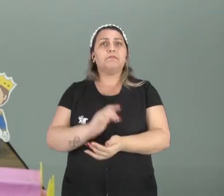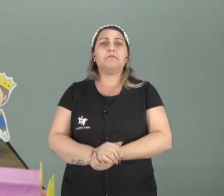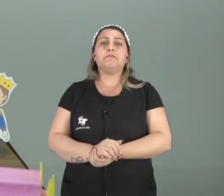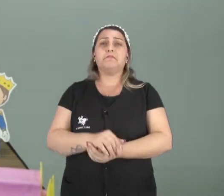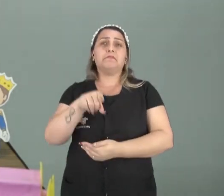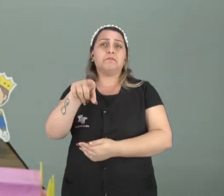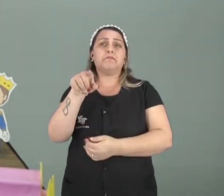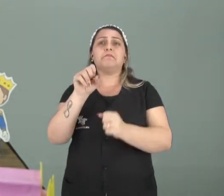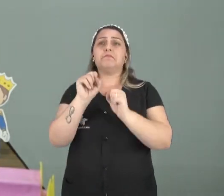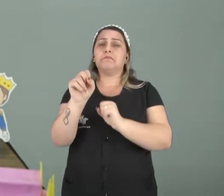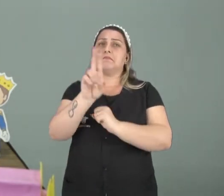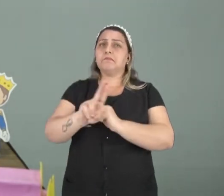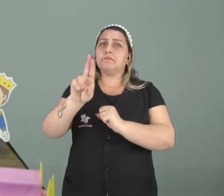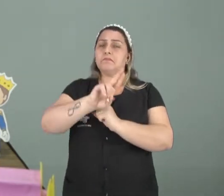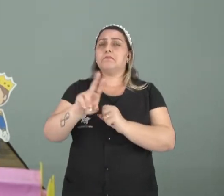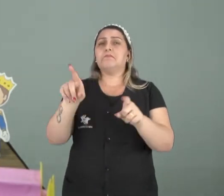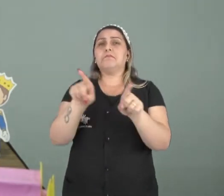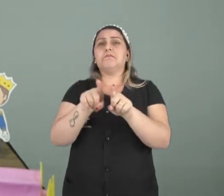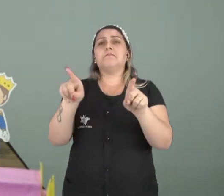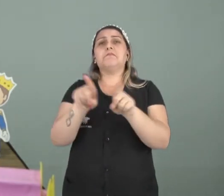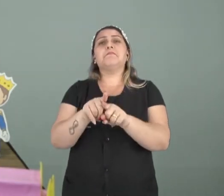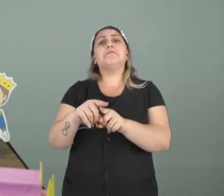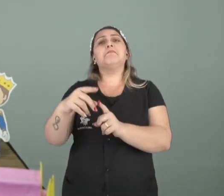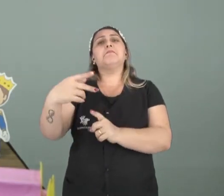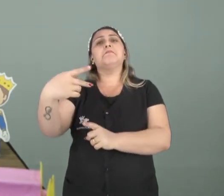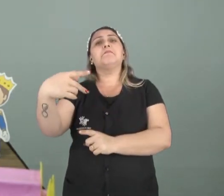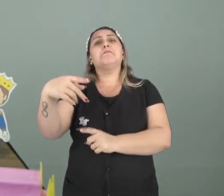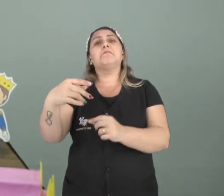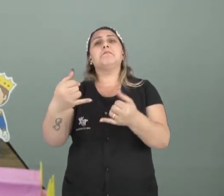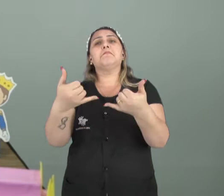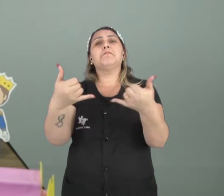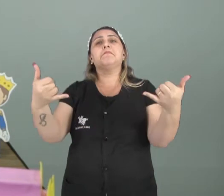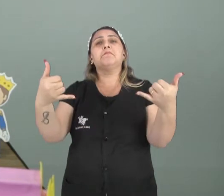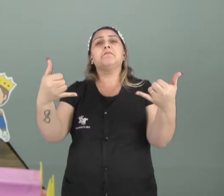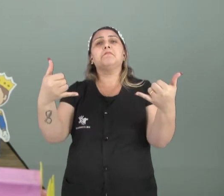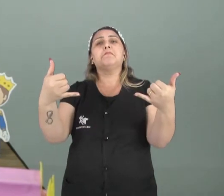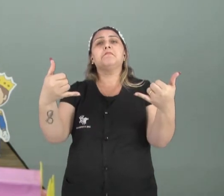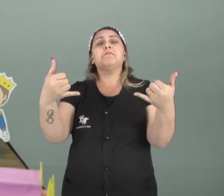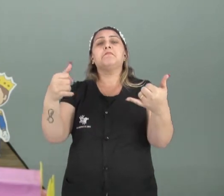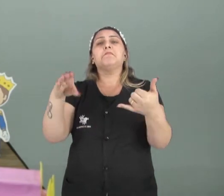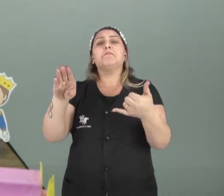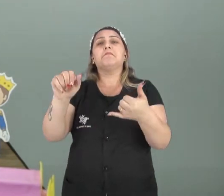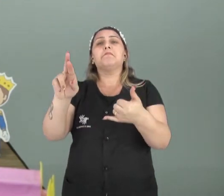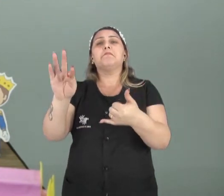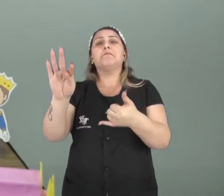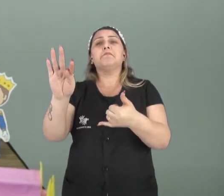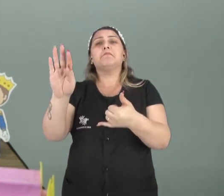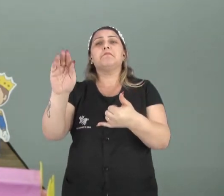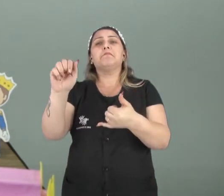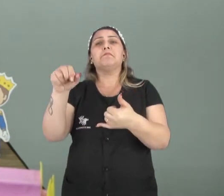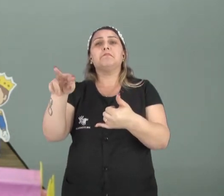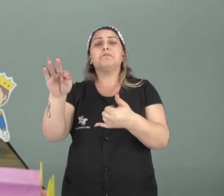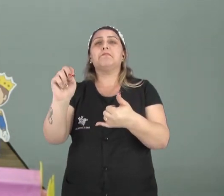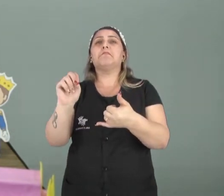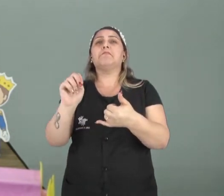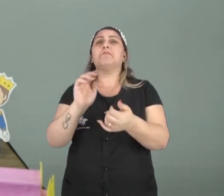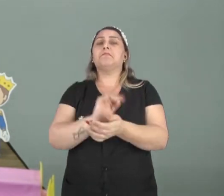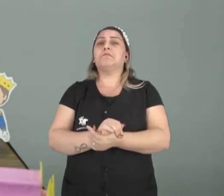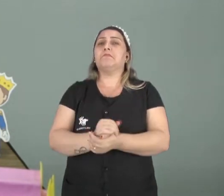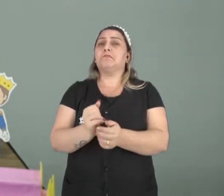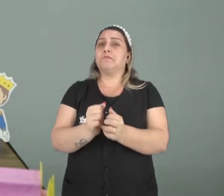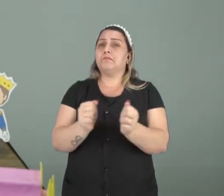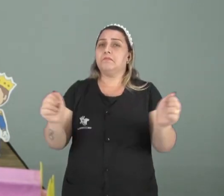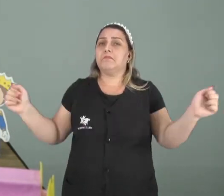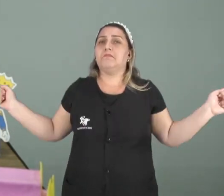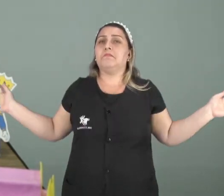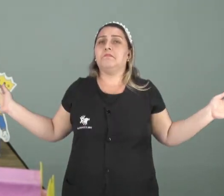Você pode estar utilizando um barbante para tirar a medida, por exemplo, da sua braça. Você vai